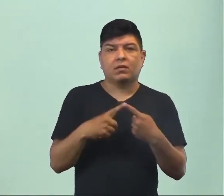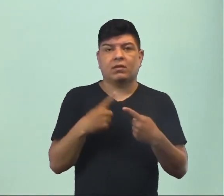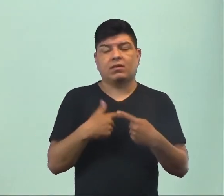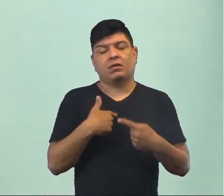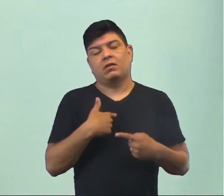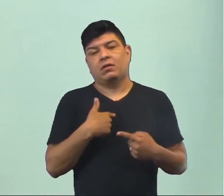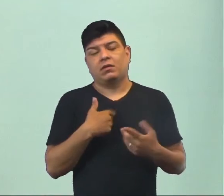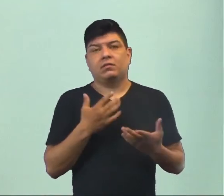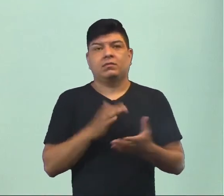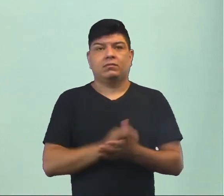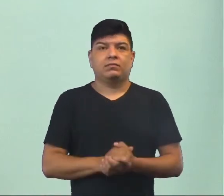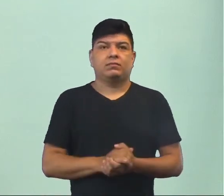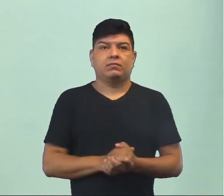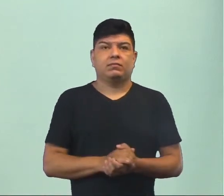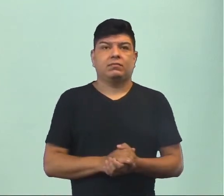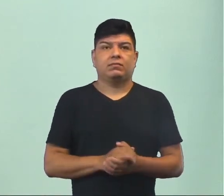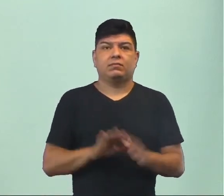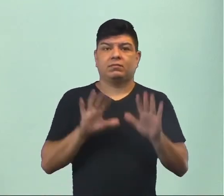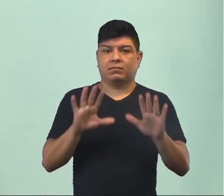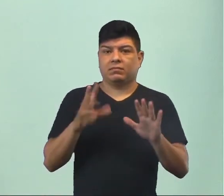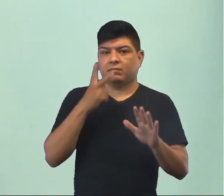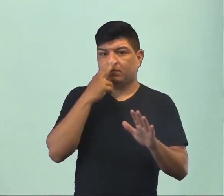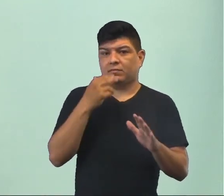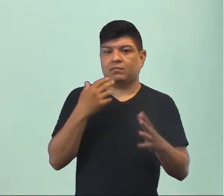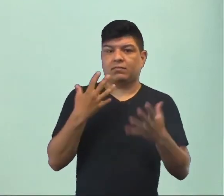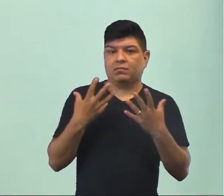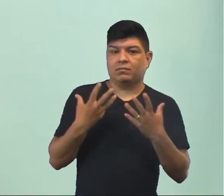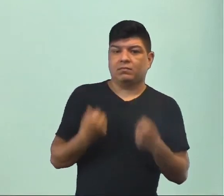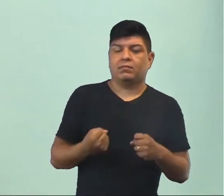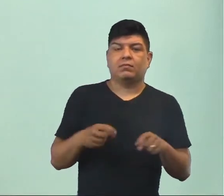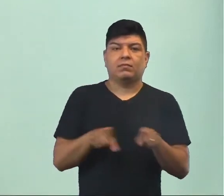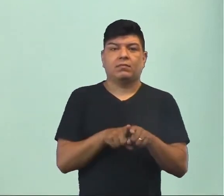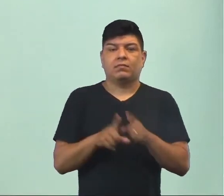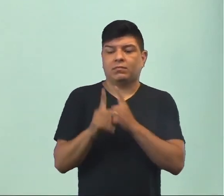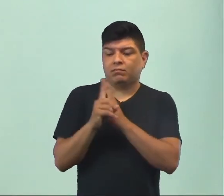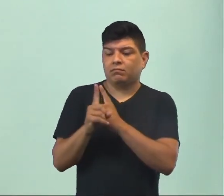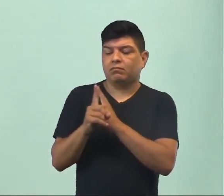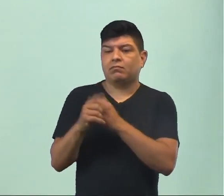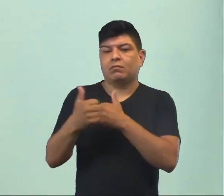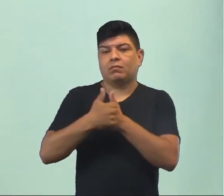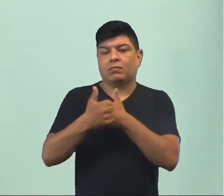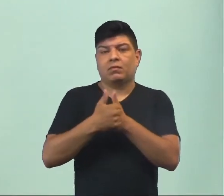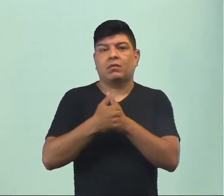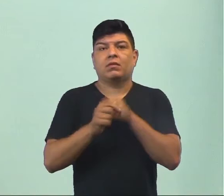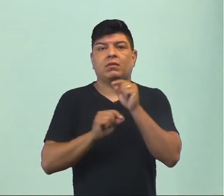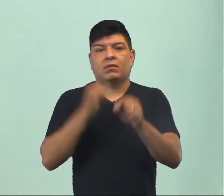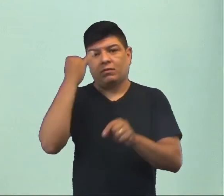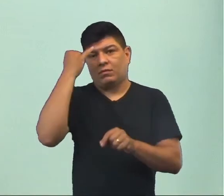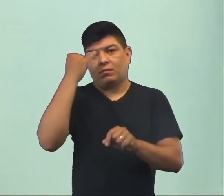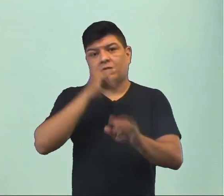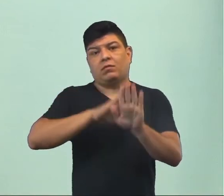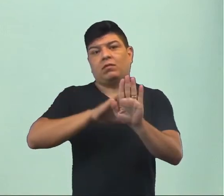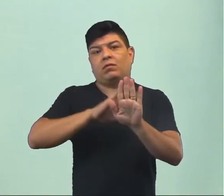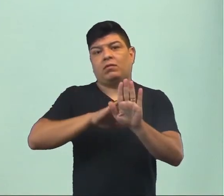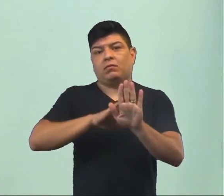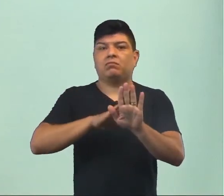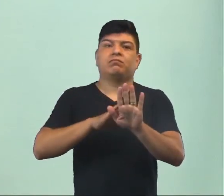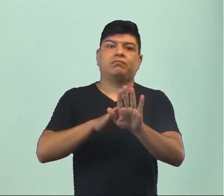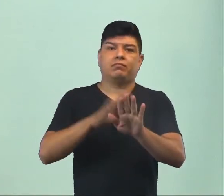Getúlio Vargas estava ali compactuando, né, caminhando ali muito perto ali de uma ideologia